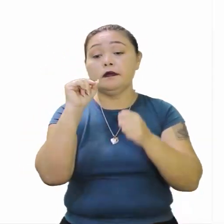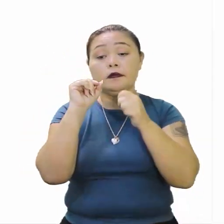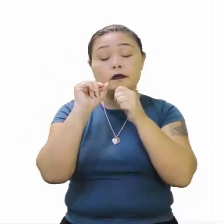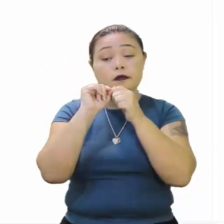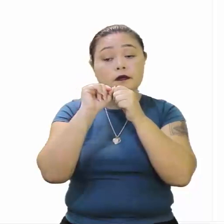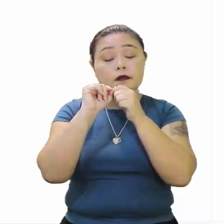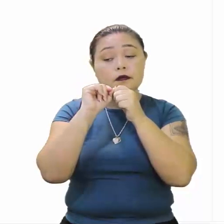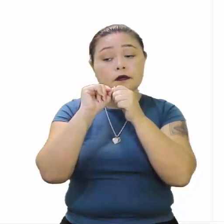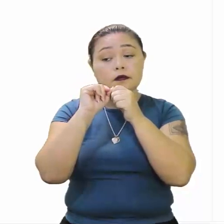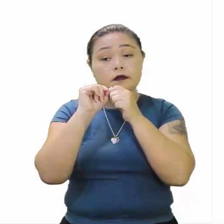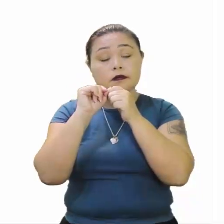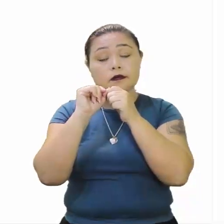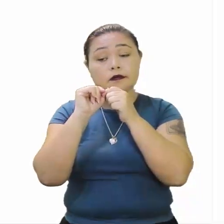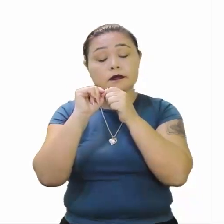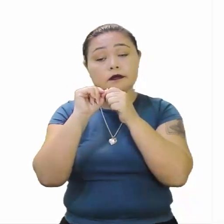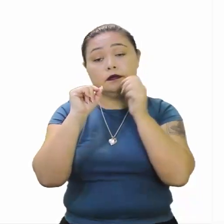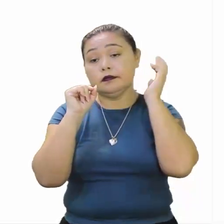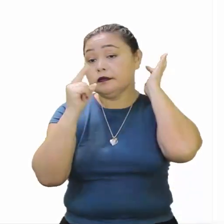o líquido,